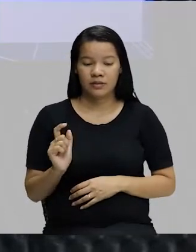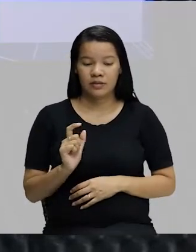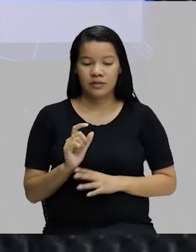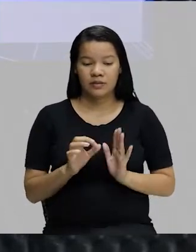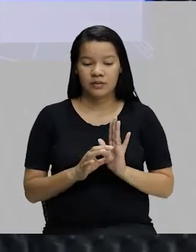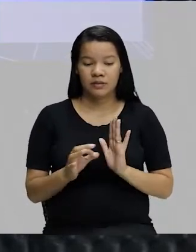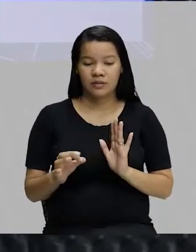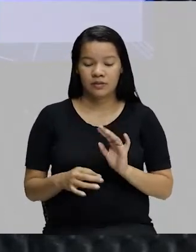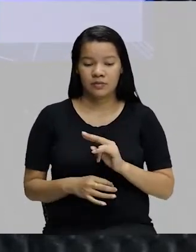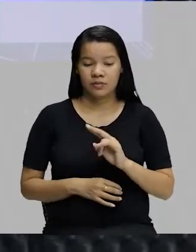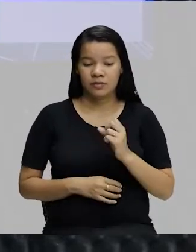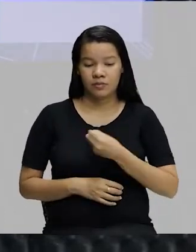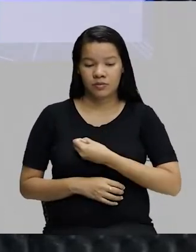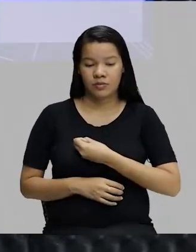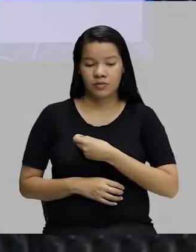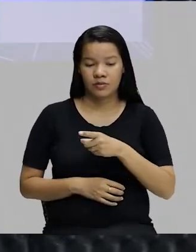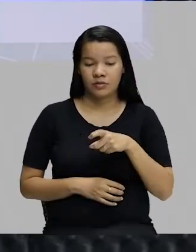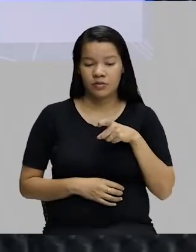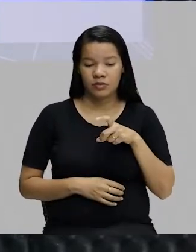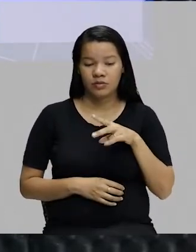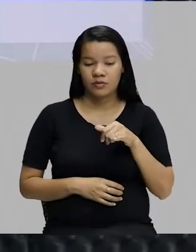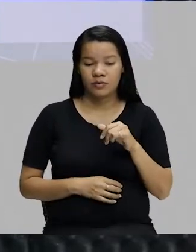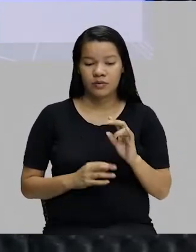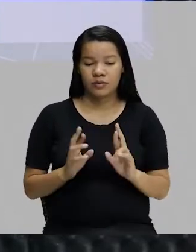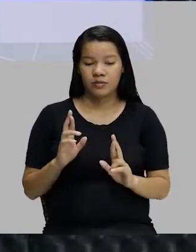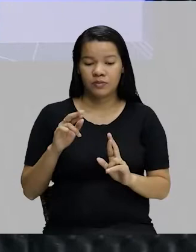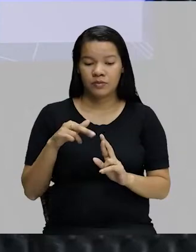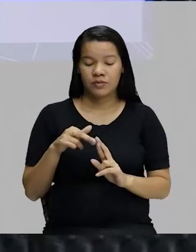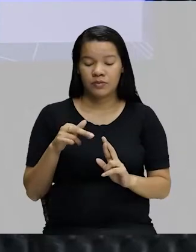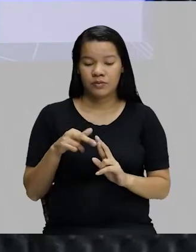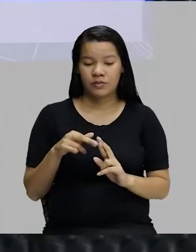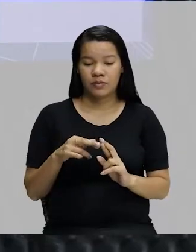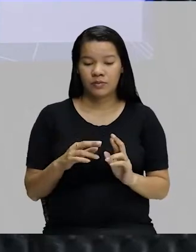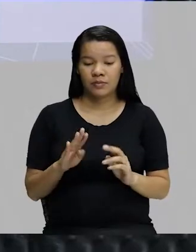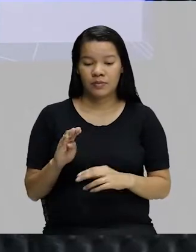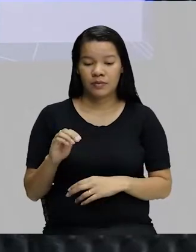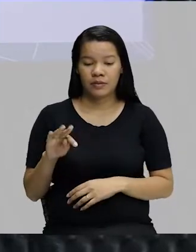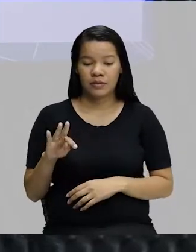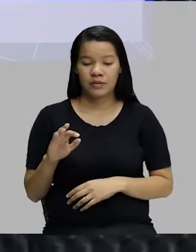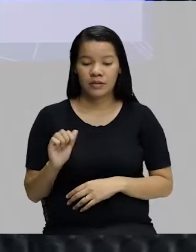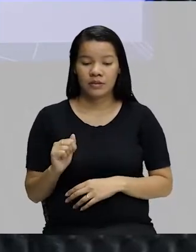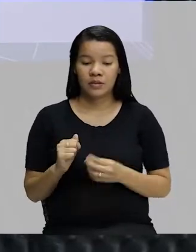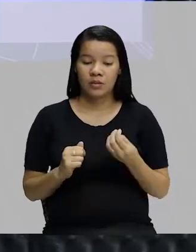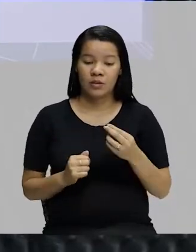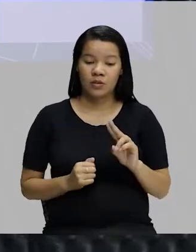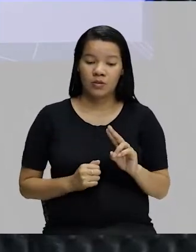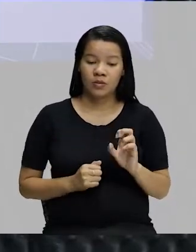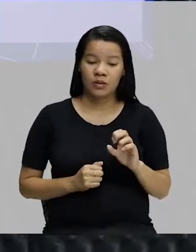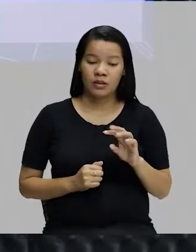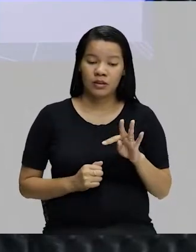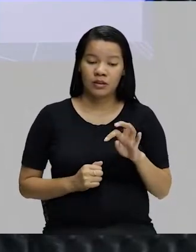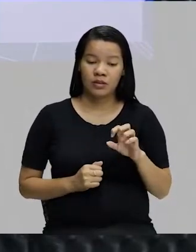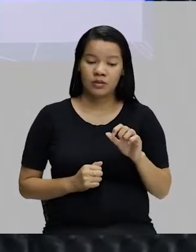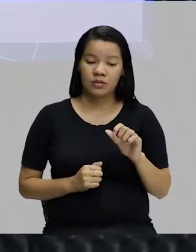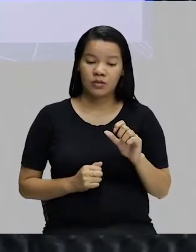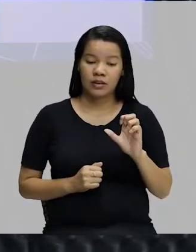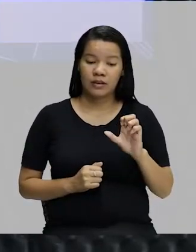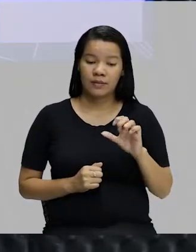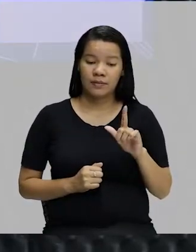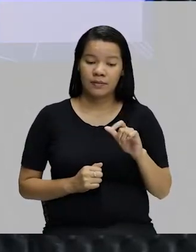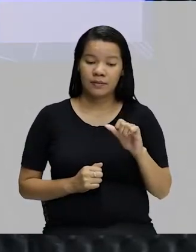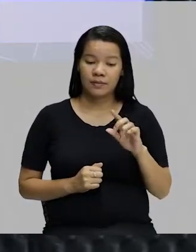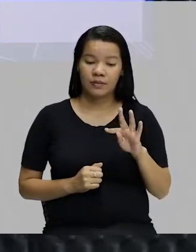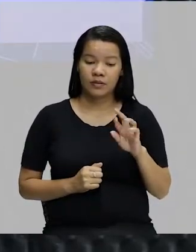X ele vai corresponder a uma partícula beta, ou então um elétron. Beleza, turminha?